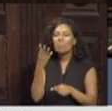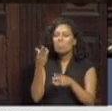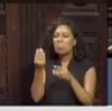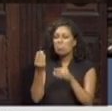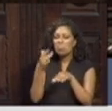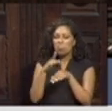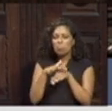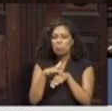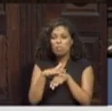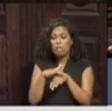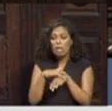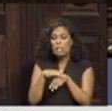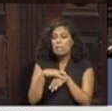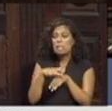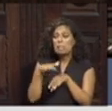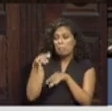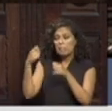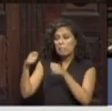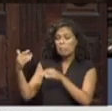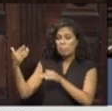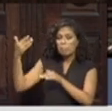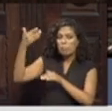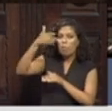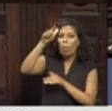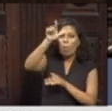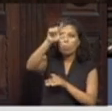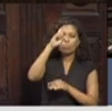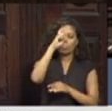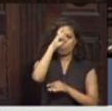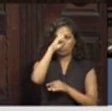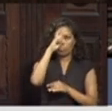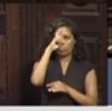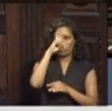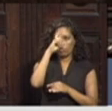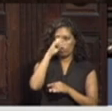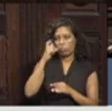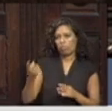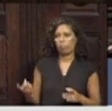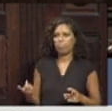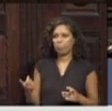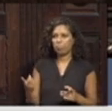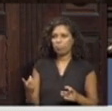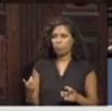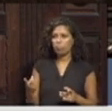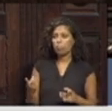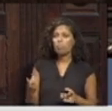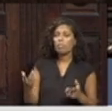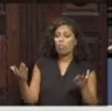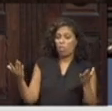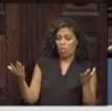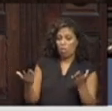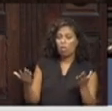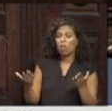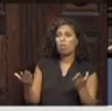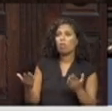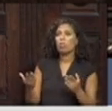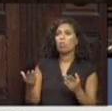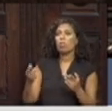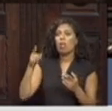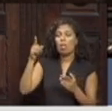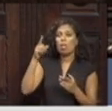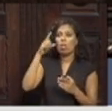condição, adaptado na antiga delegacia do município, um posto de saúde que não consegue atender a urgência da